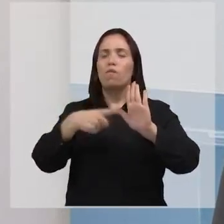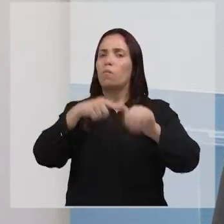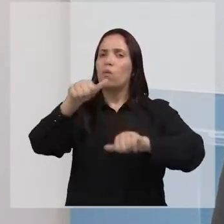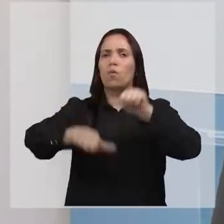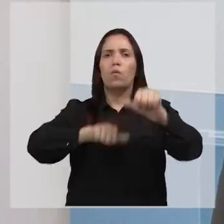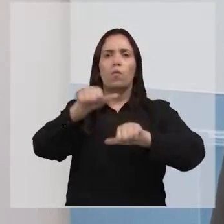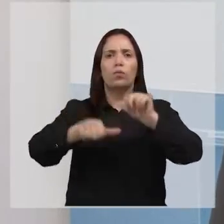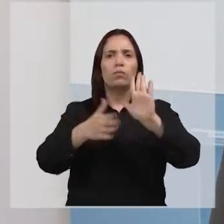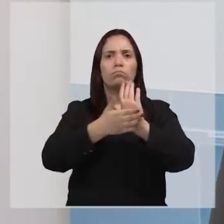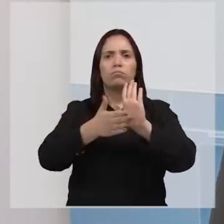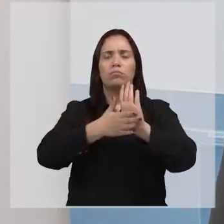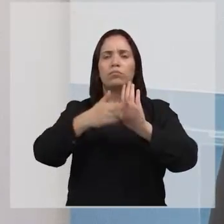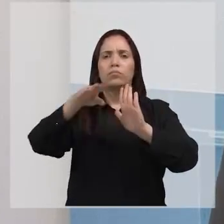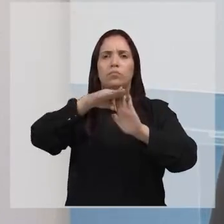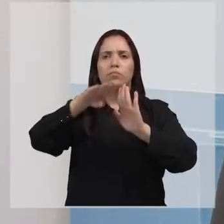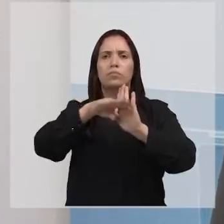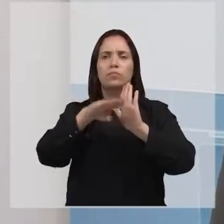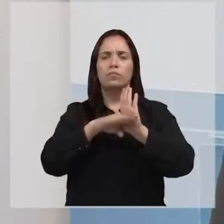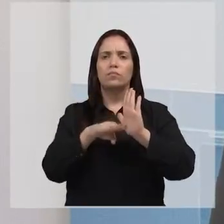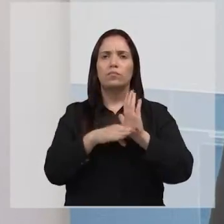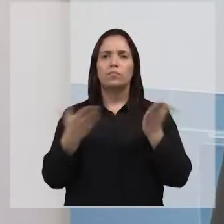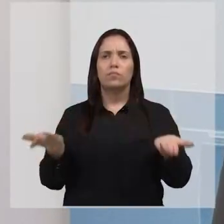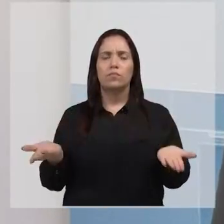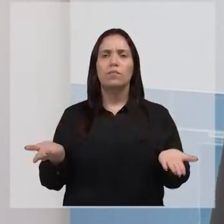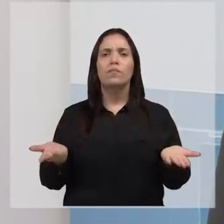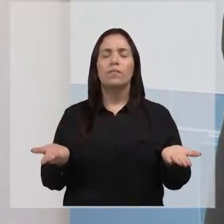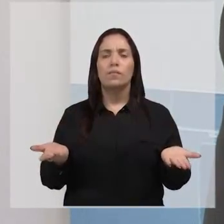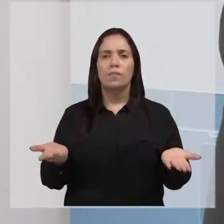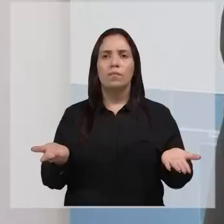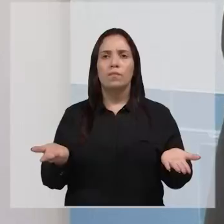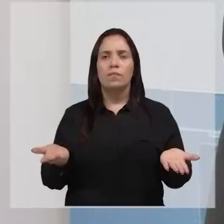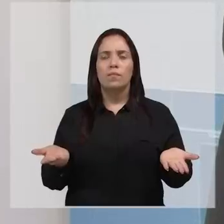fórum privilegiado. Qual é? É quando